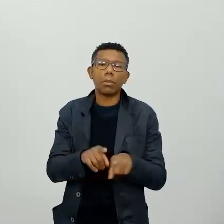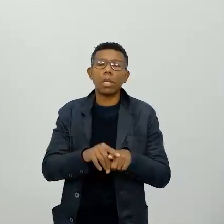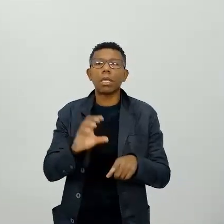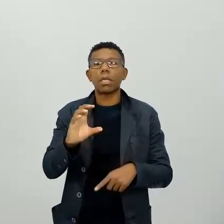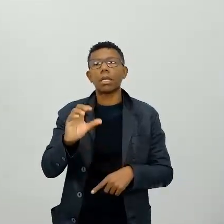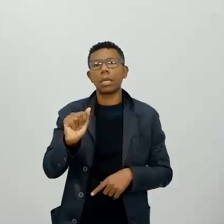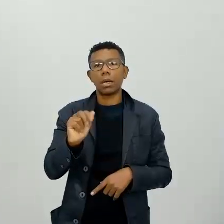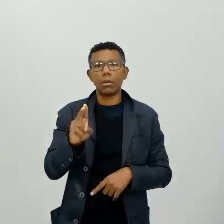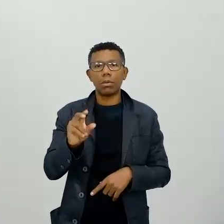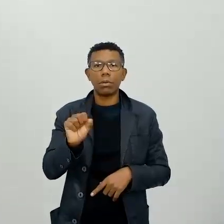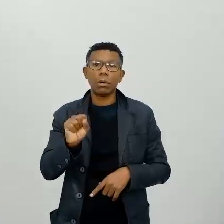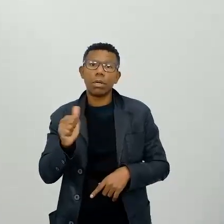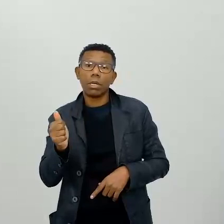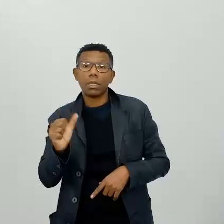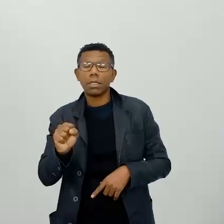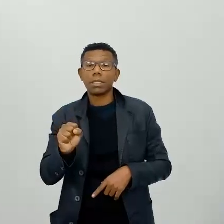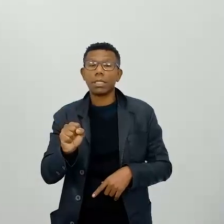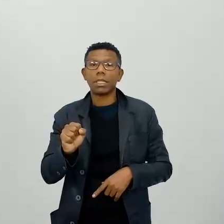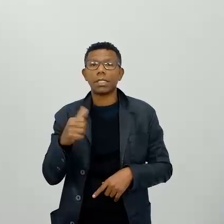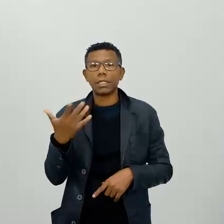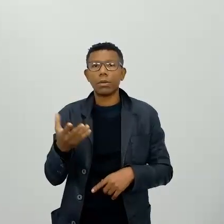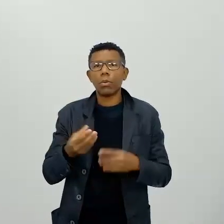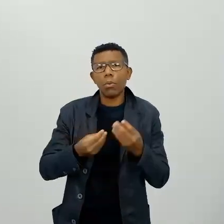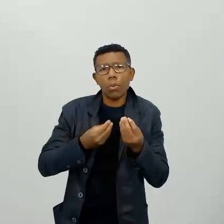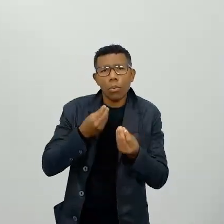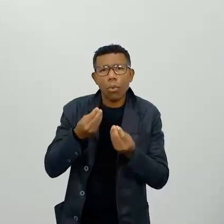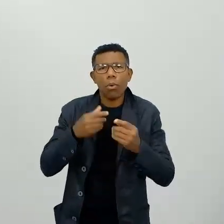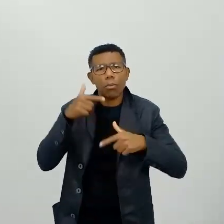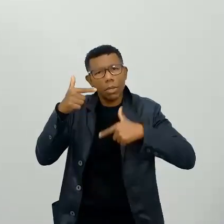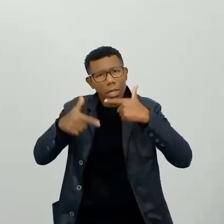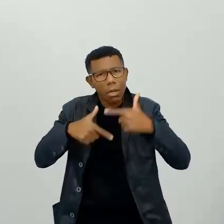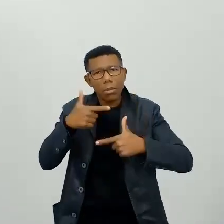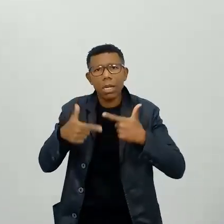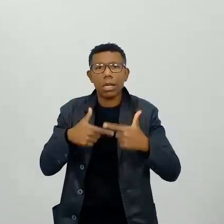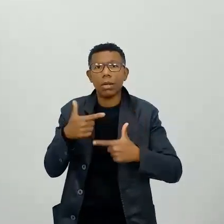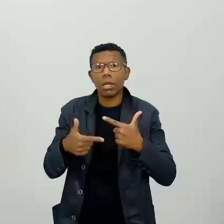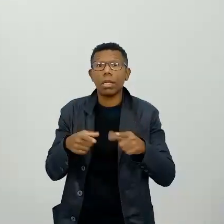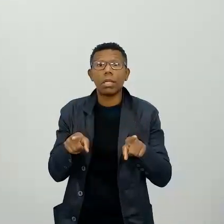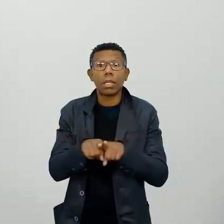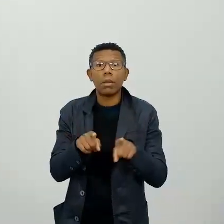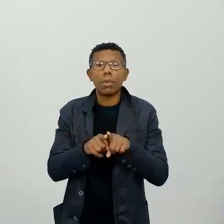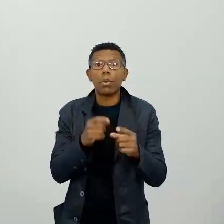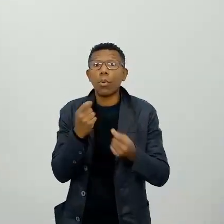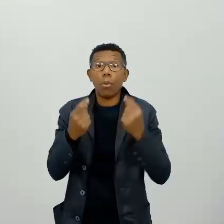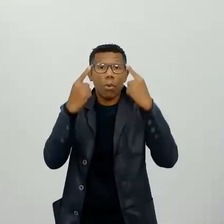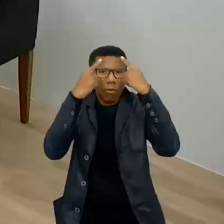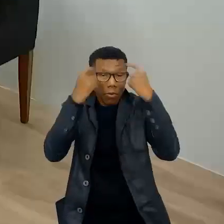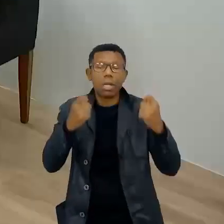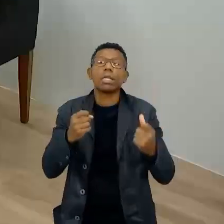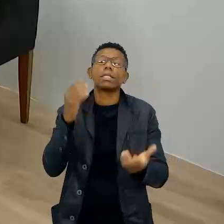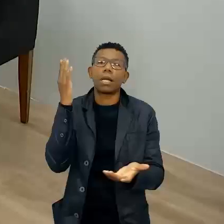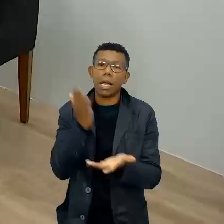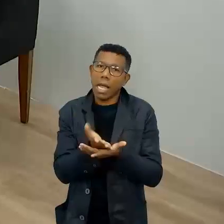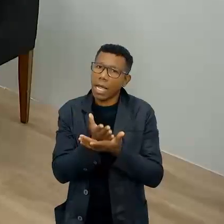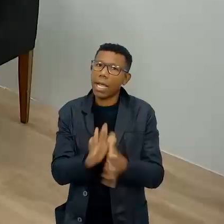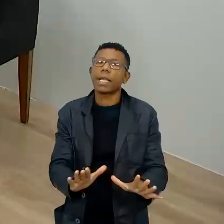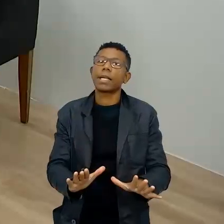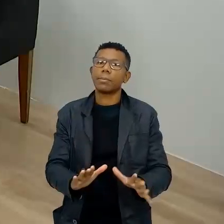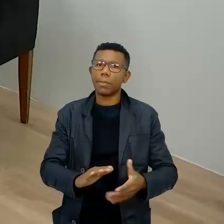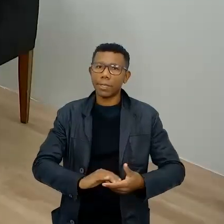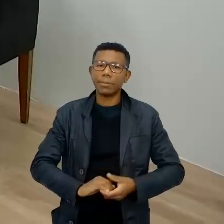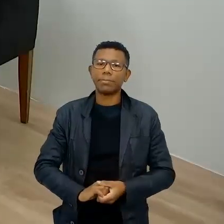entender como que ele pode trabalhar e como pode combater essas formas de violência.